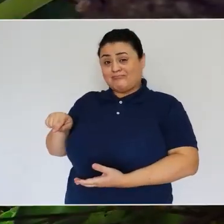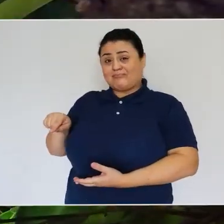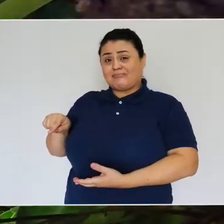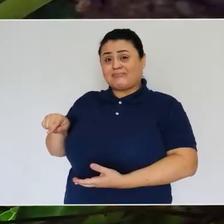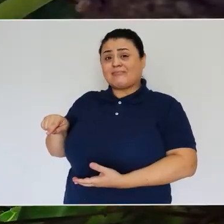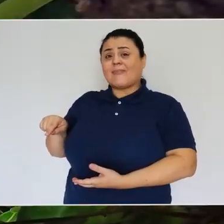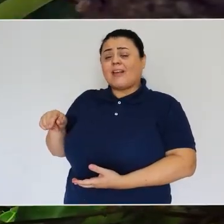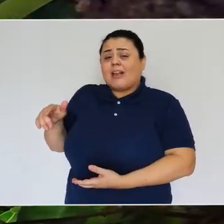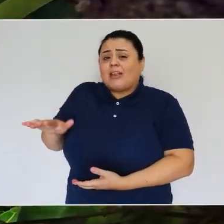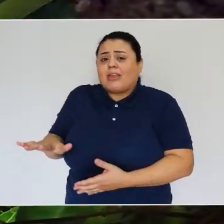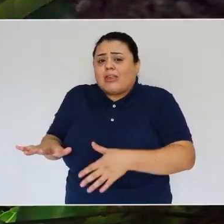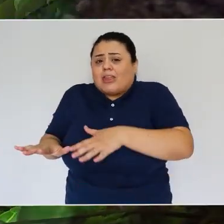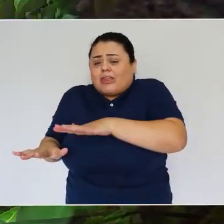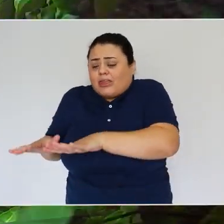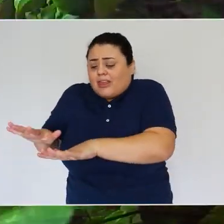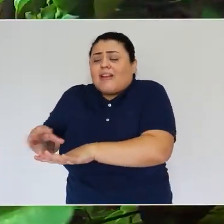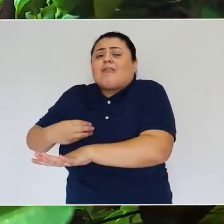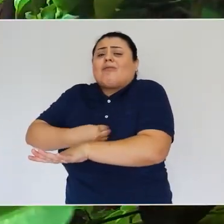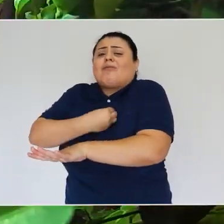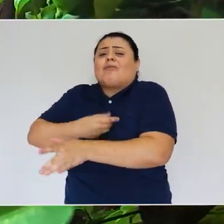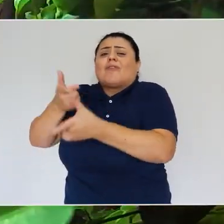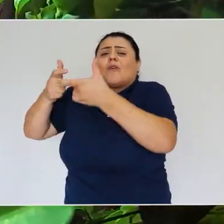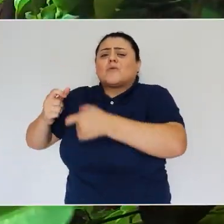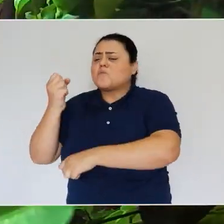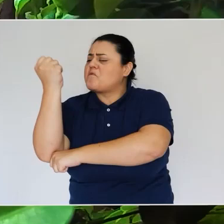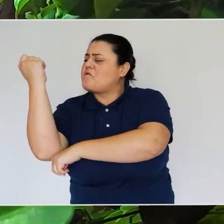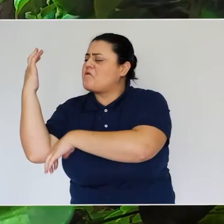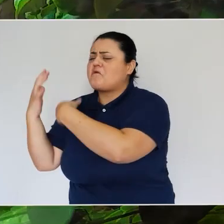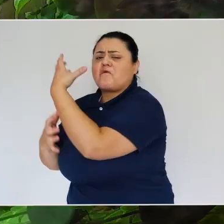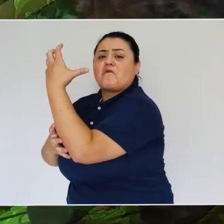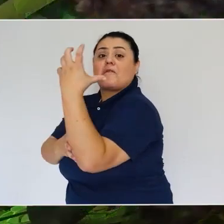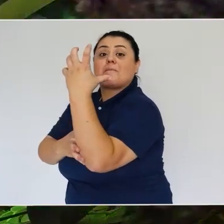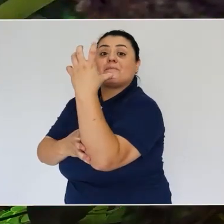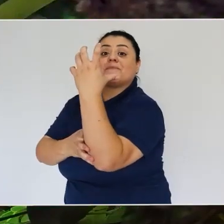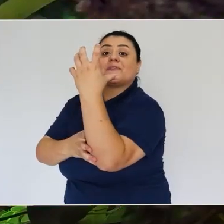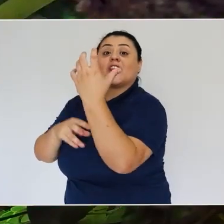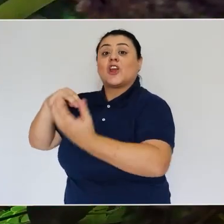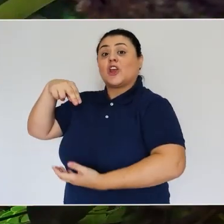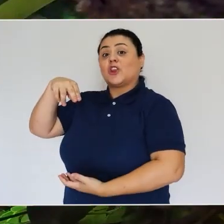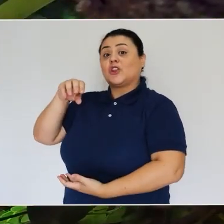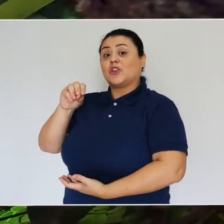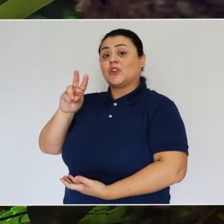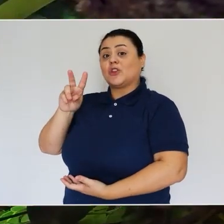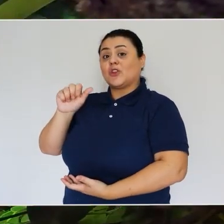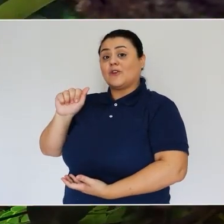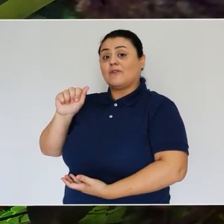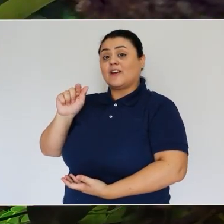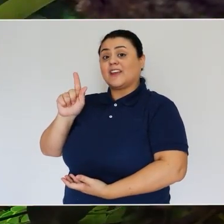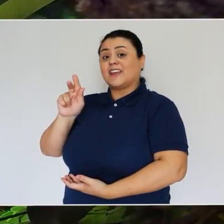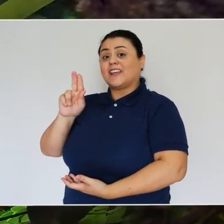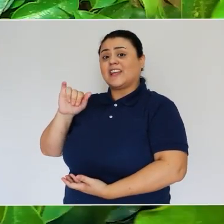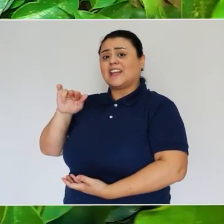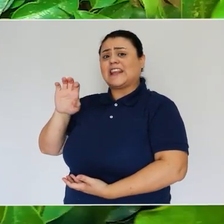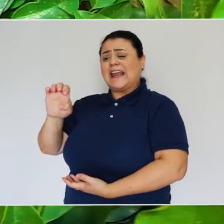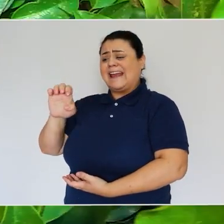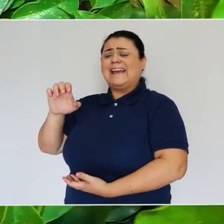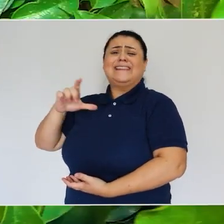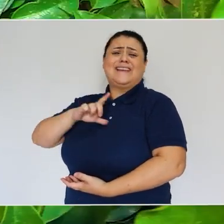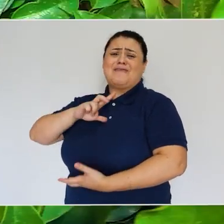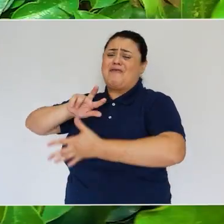Este lagarto habita as florestas da Nova Guiné, que é rica em várias espécies de lagartos